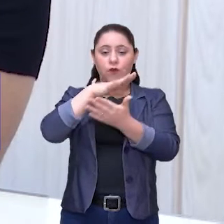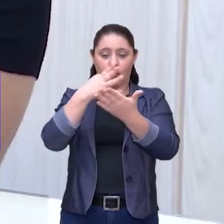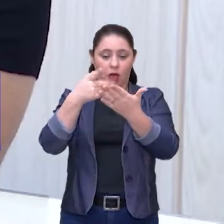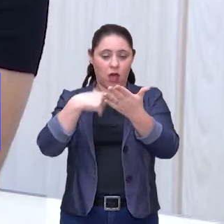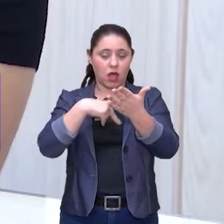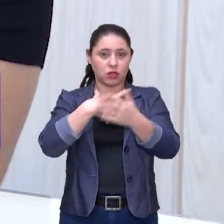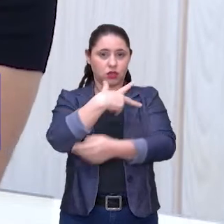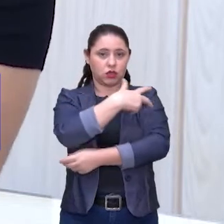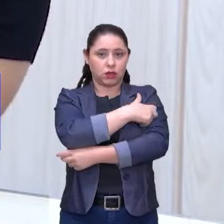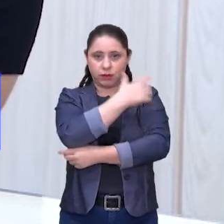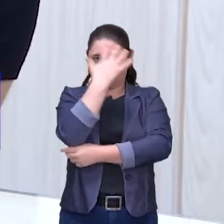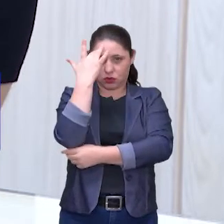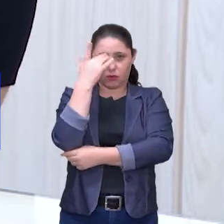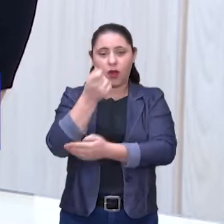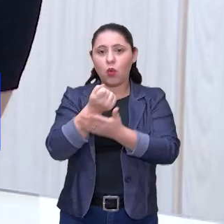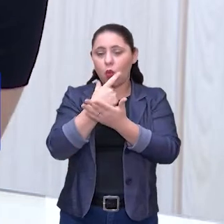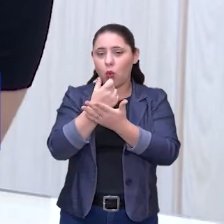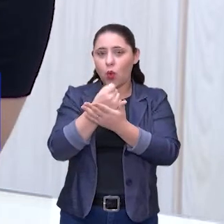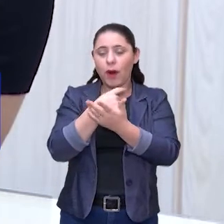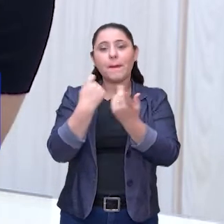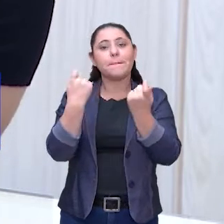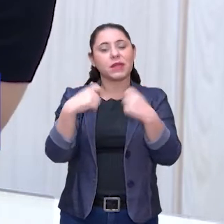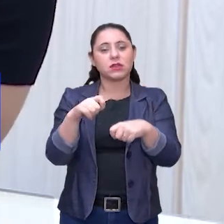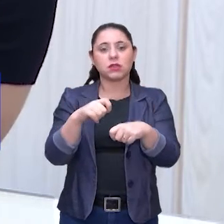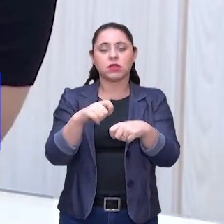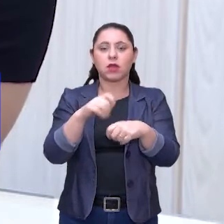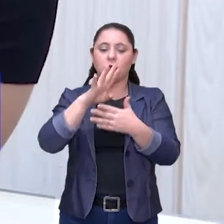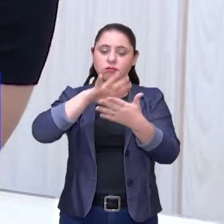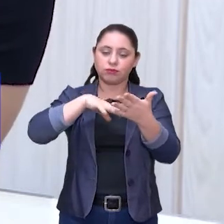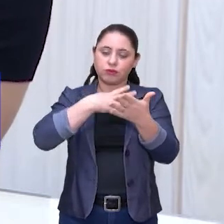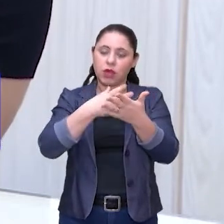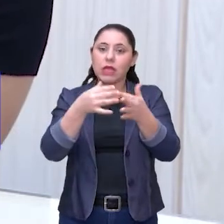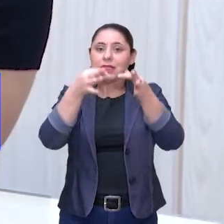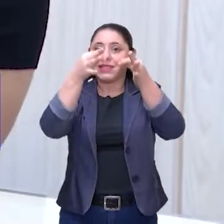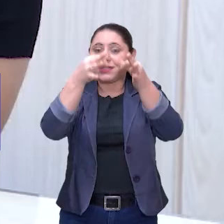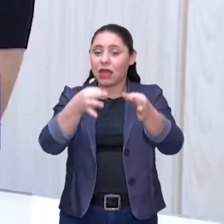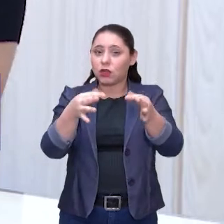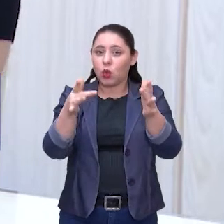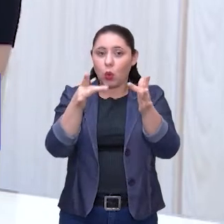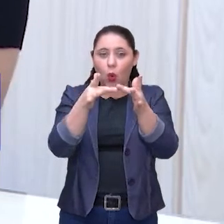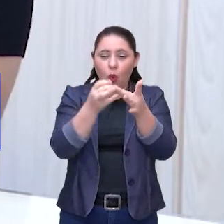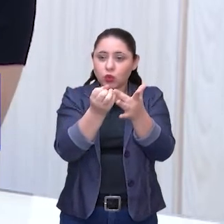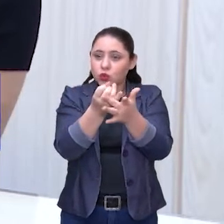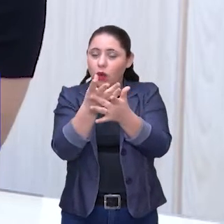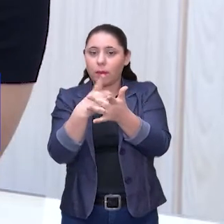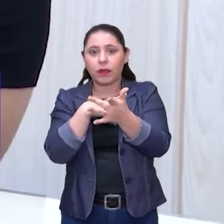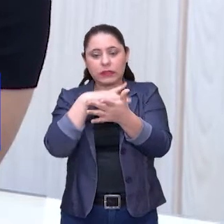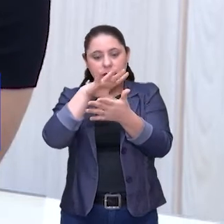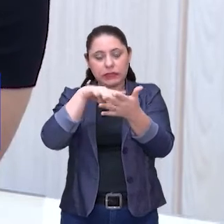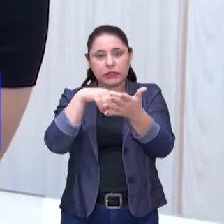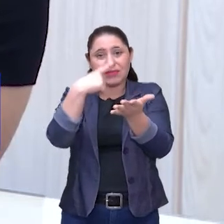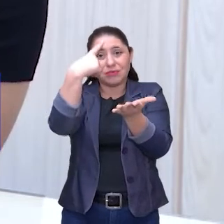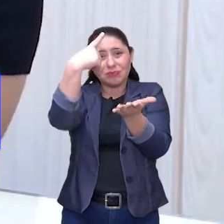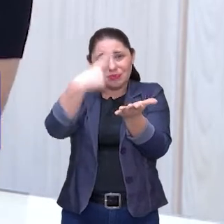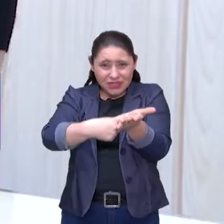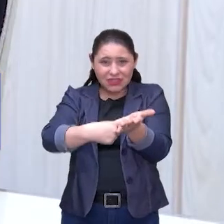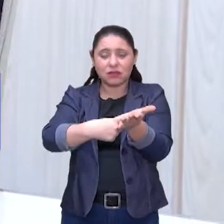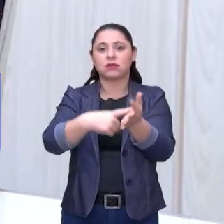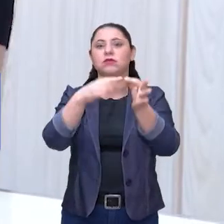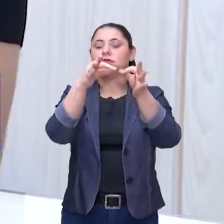dar infecção. Tem que atualizar a caderneta de vacina. O paciente que vai tomar essas drogas imunossupressoras